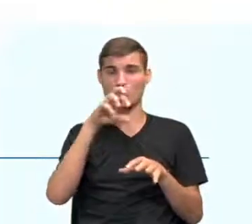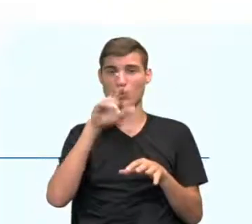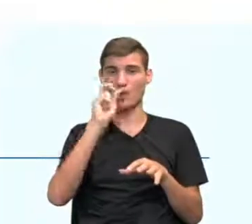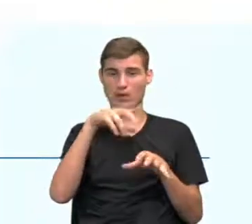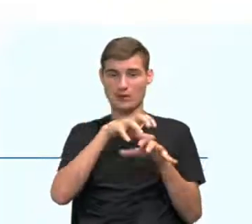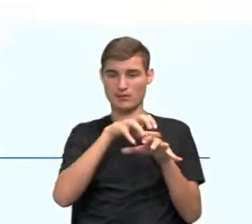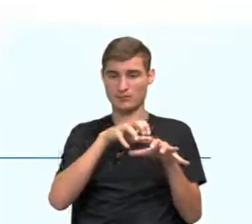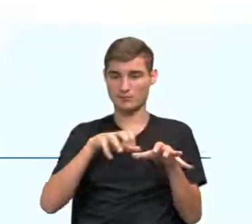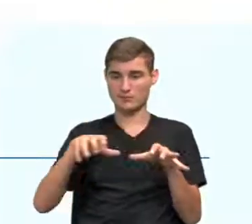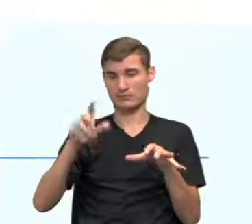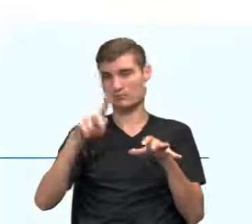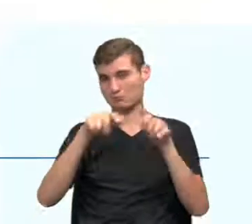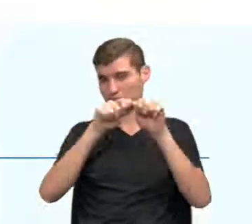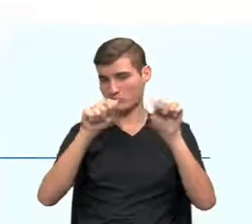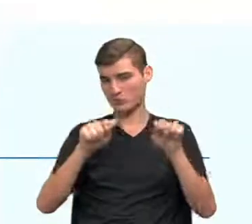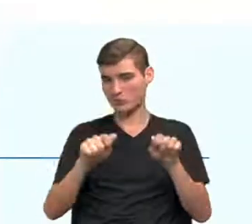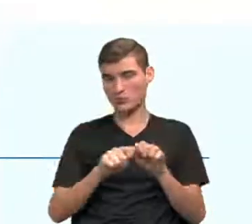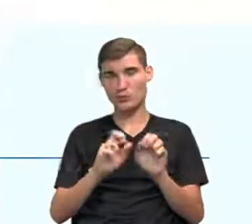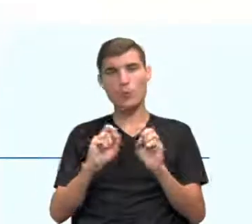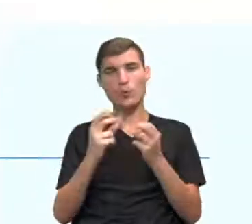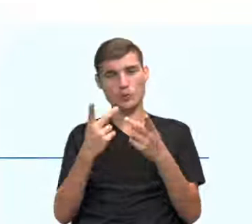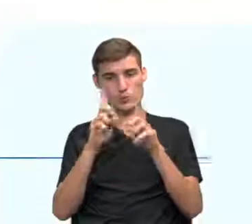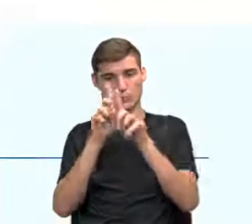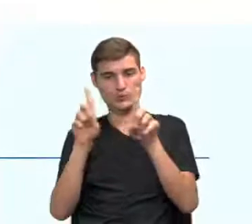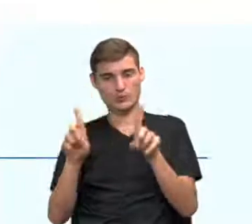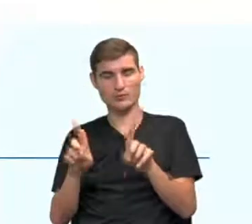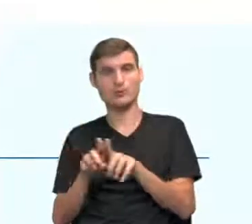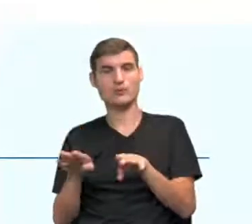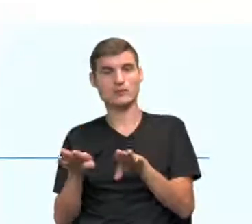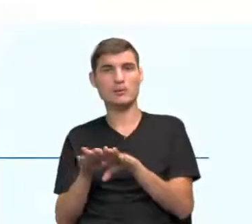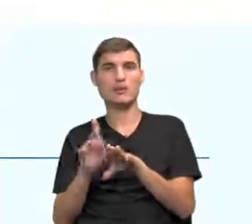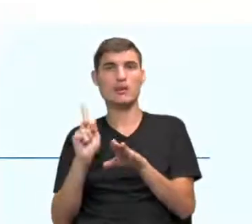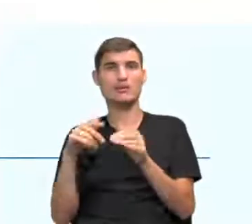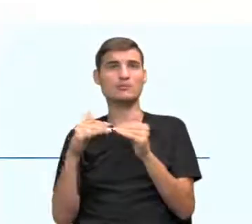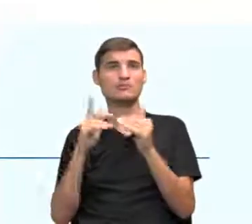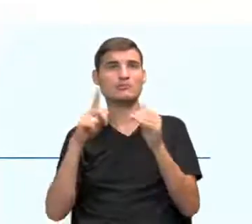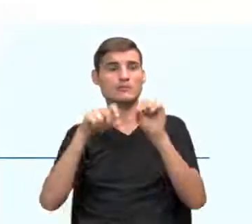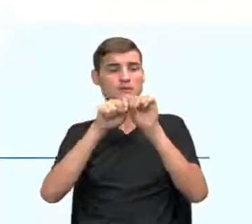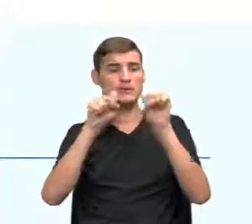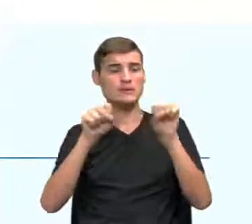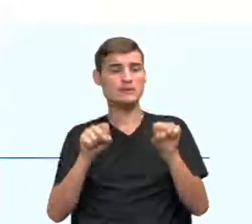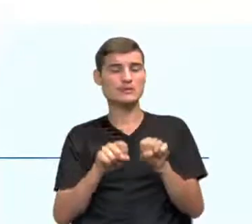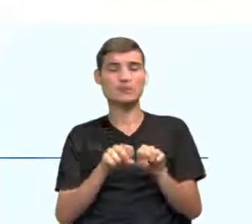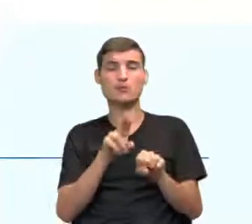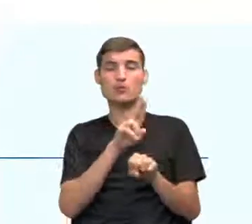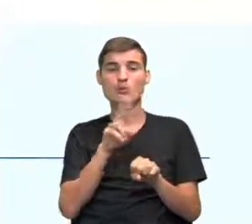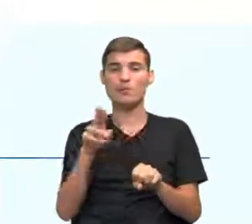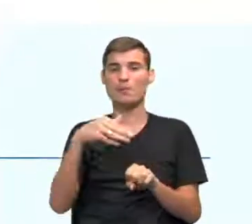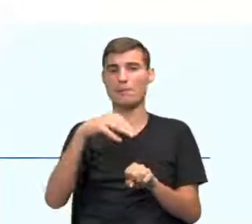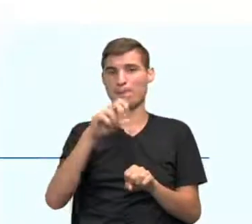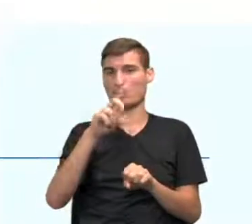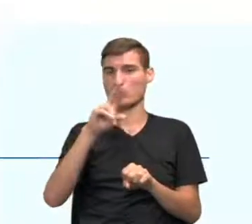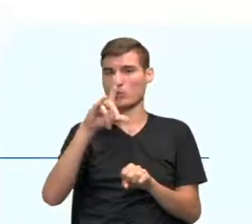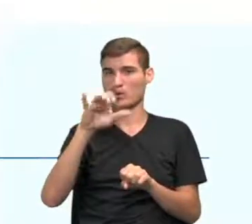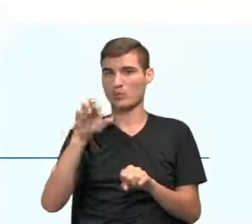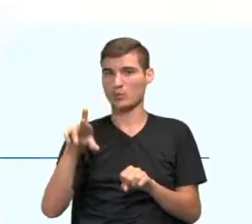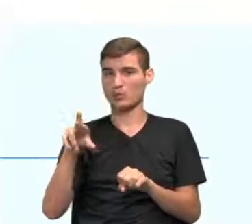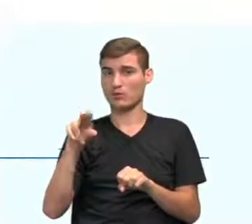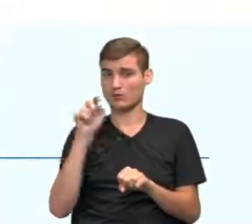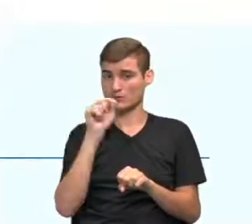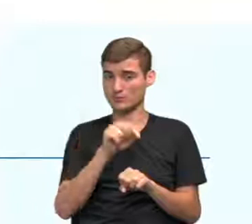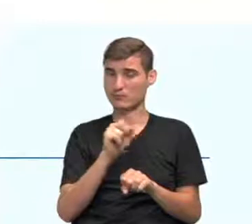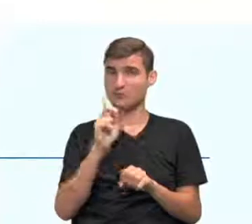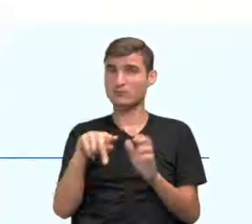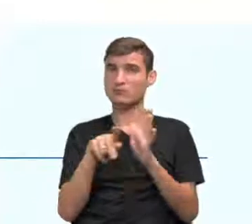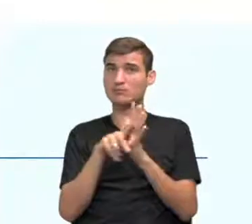ser analógico ou digital, acabei de falar. Então tem um sistema chamado modulador que vai fazer